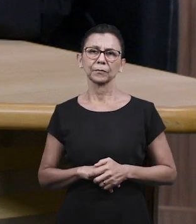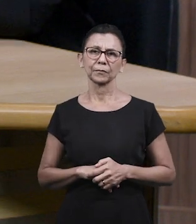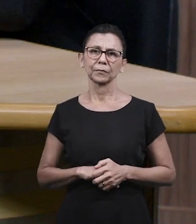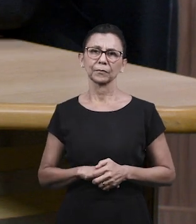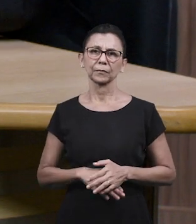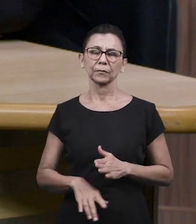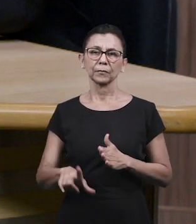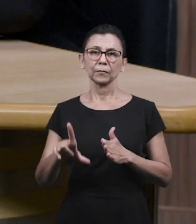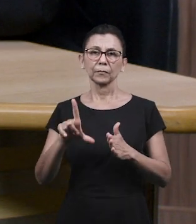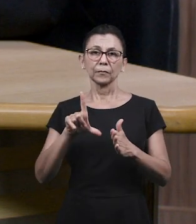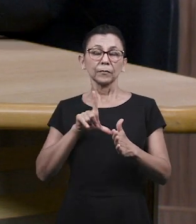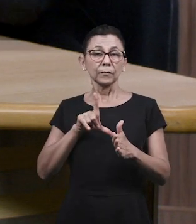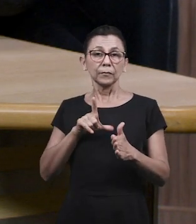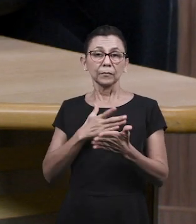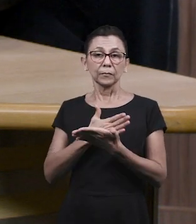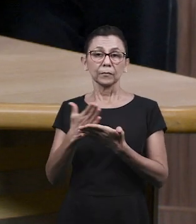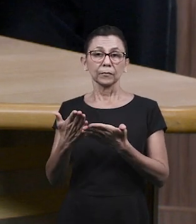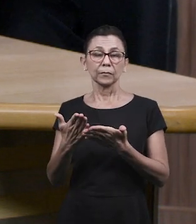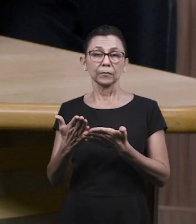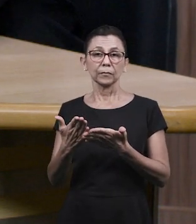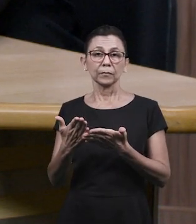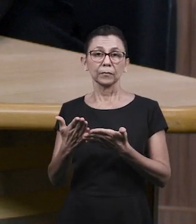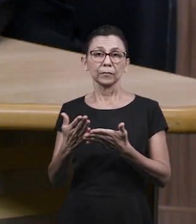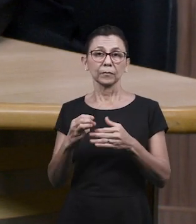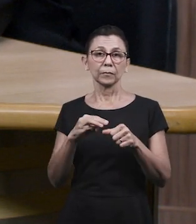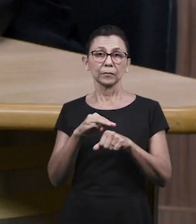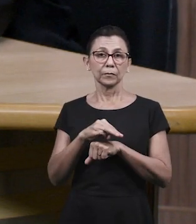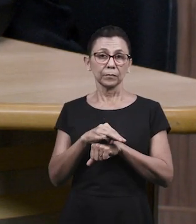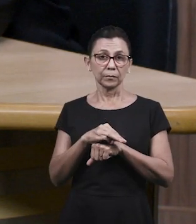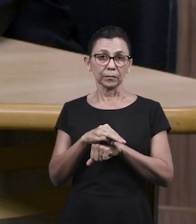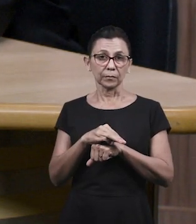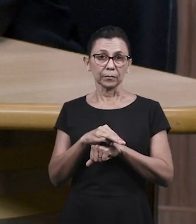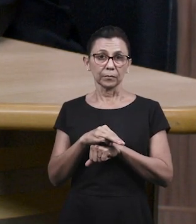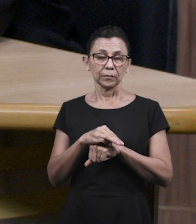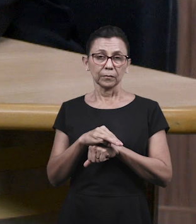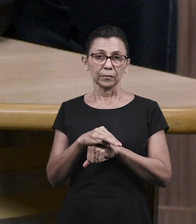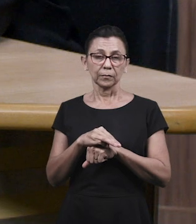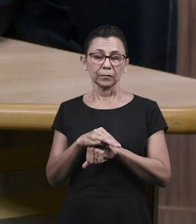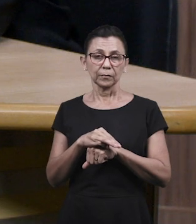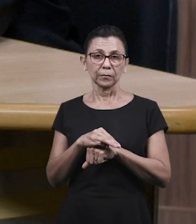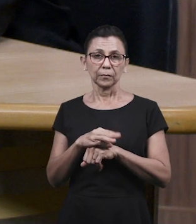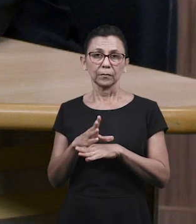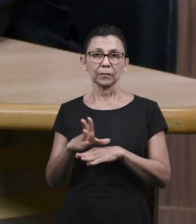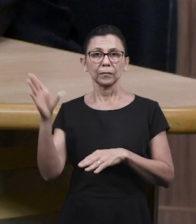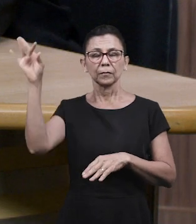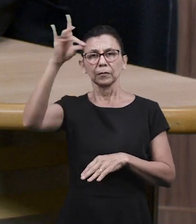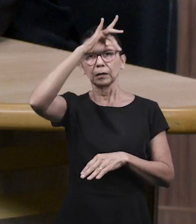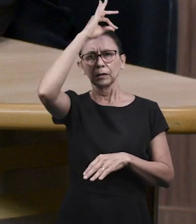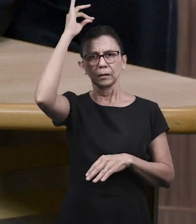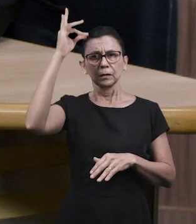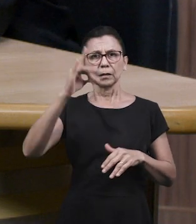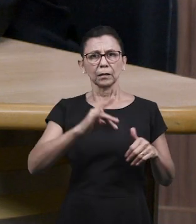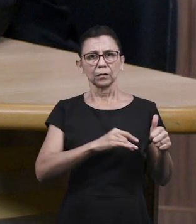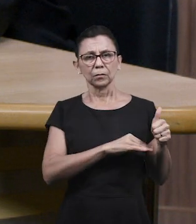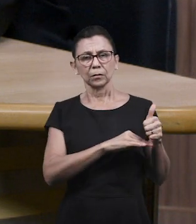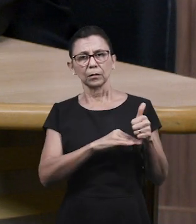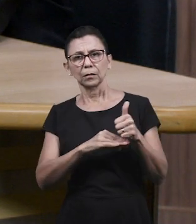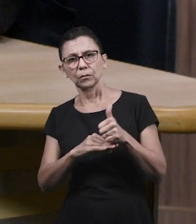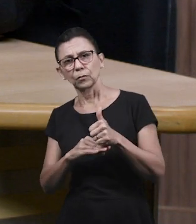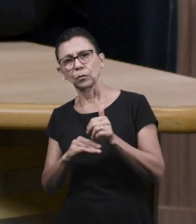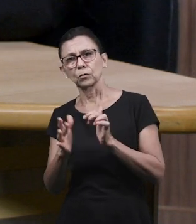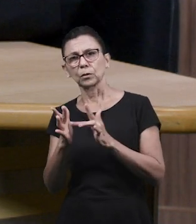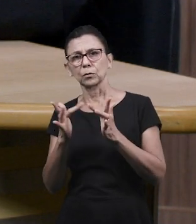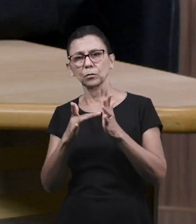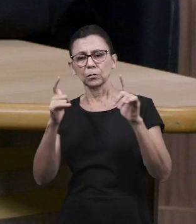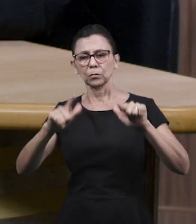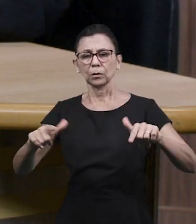palavra fala que ele foi batizado com o Espírito Santo, e o Espírito Santo levou ele ao deserto para ser tentado. Na realidade, ele ficou 40